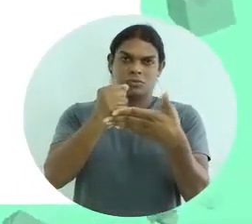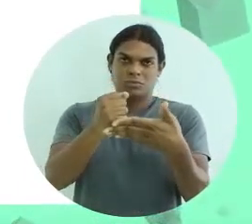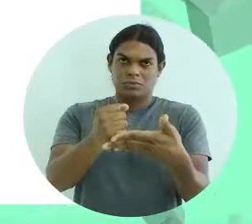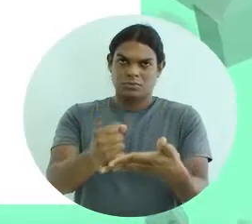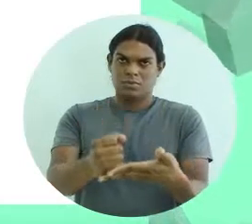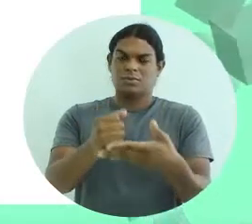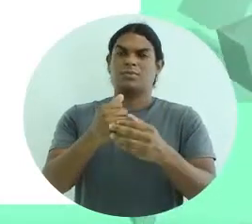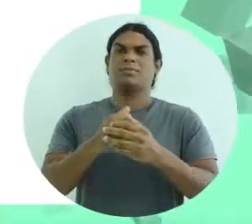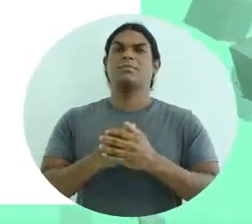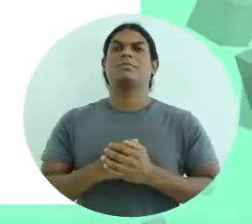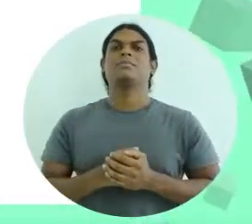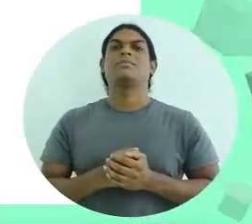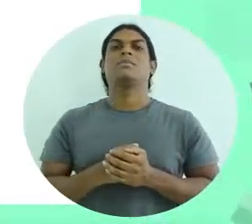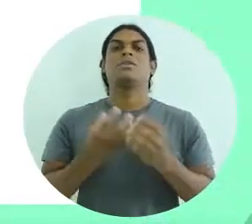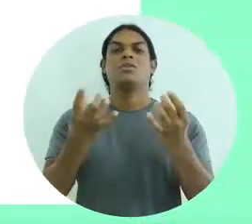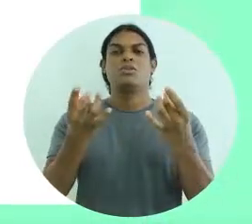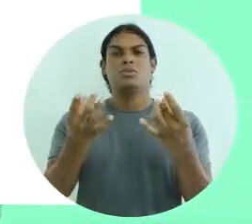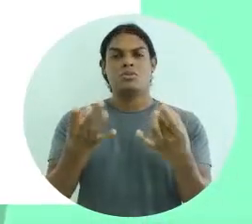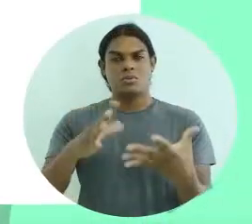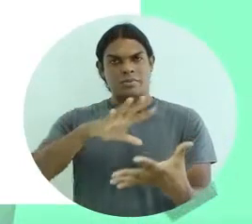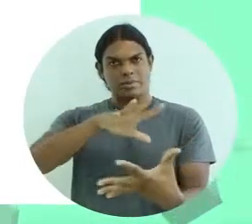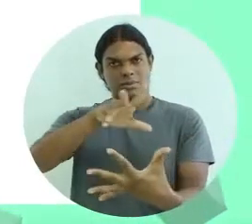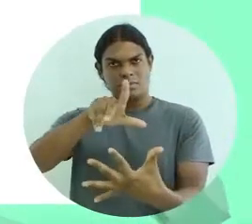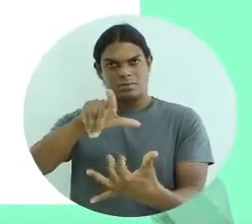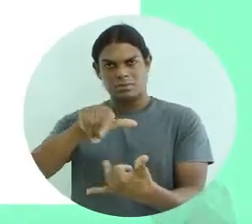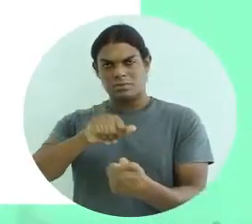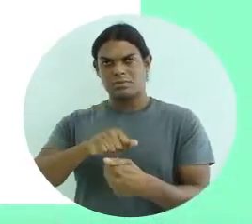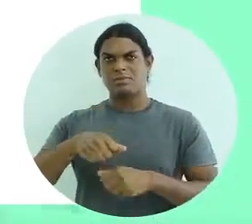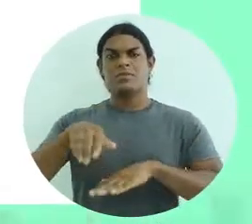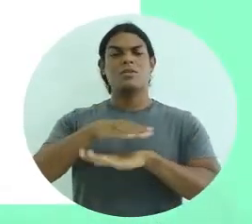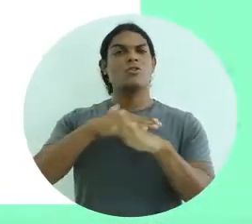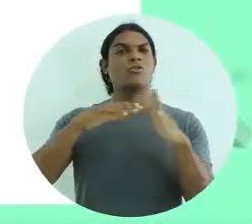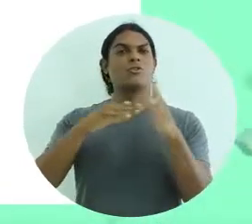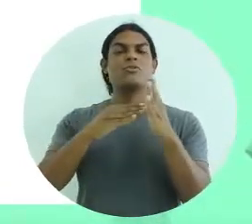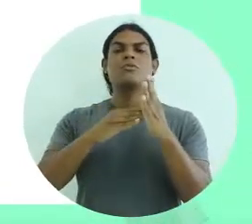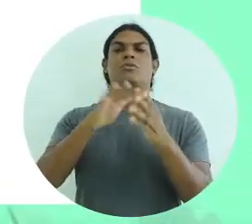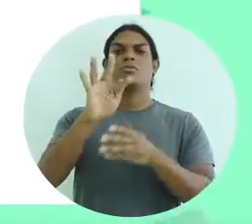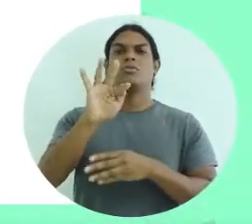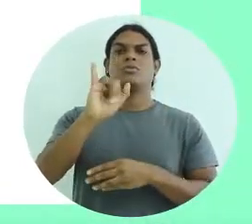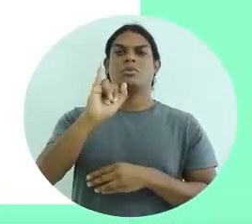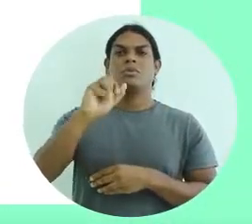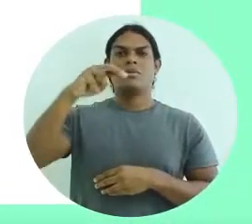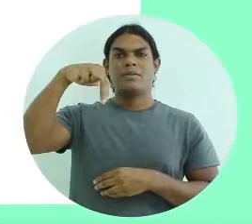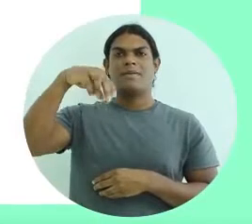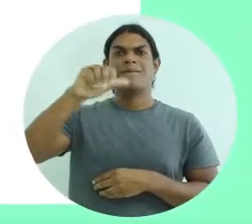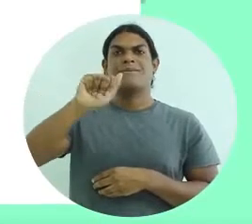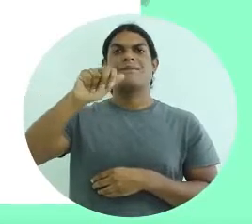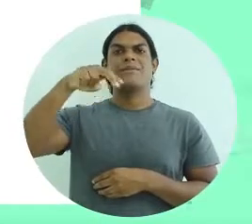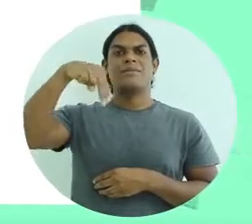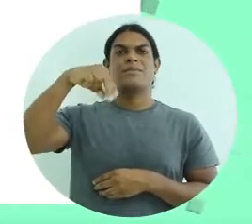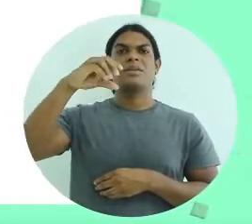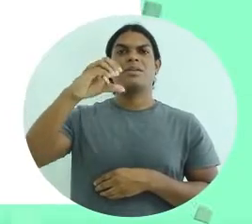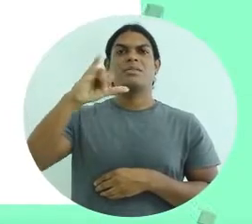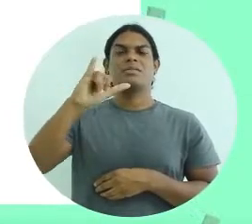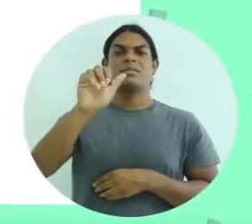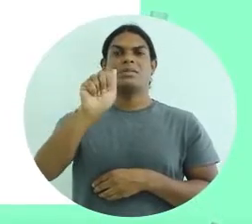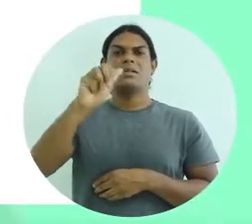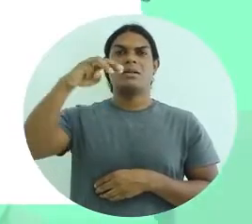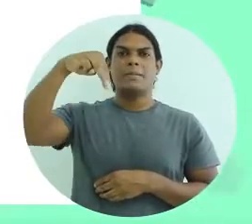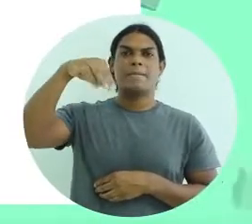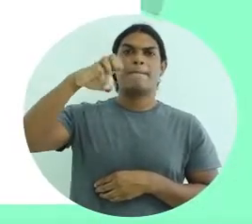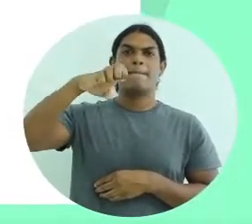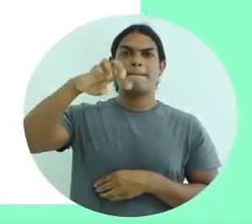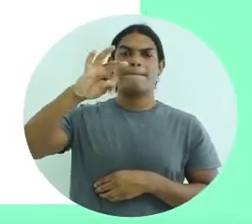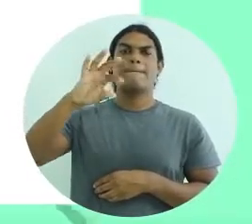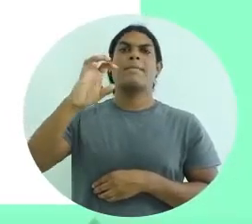no exterior, como a gente já sabe, todos os financiamentos que são de pré-embarque são para captar dinheiro para